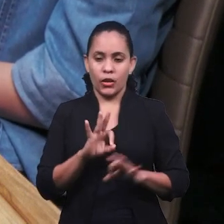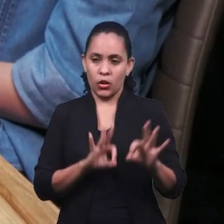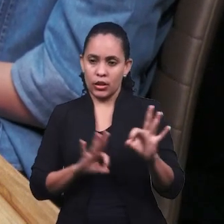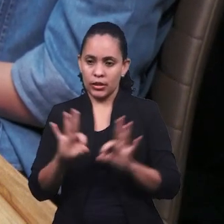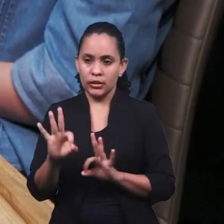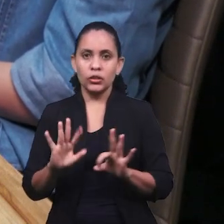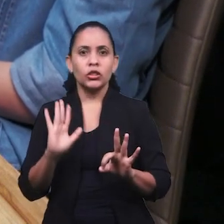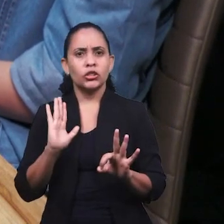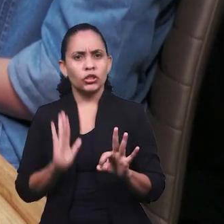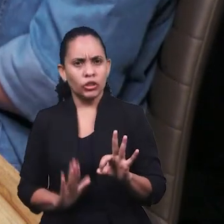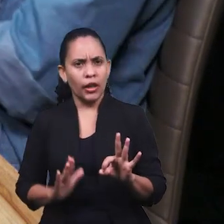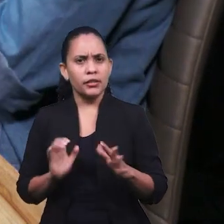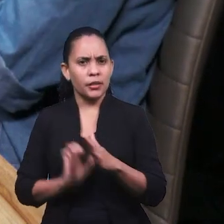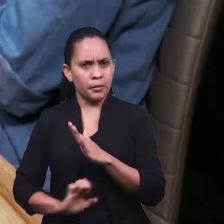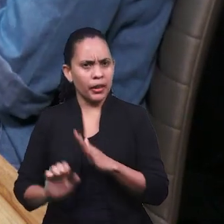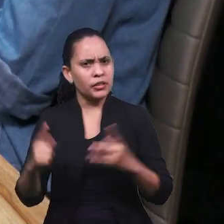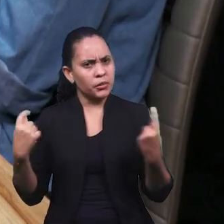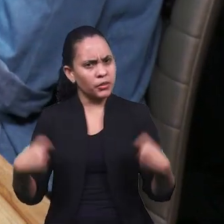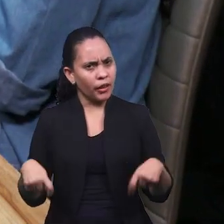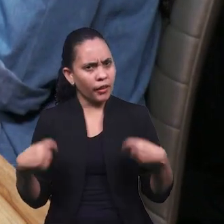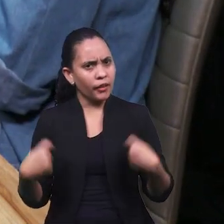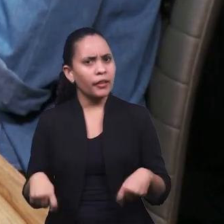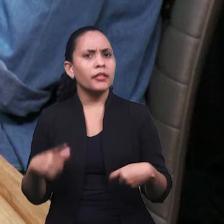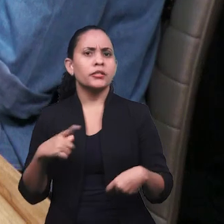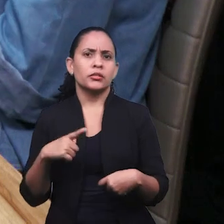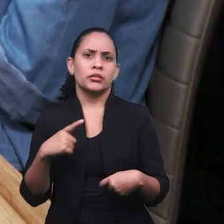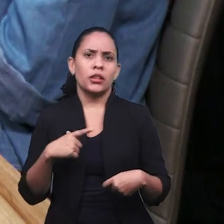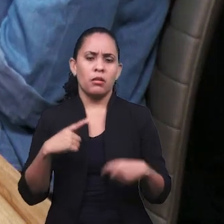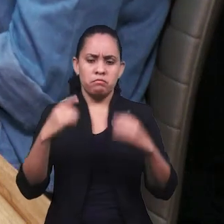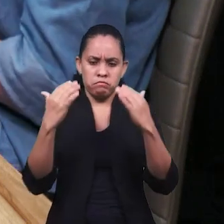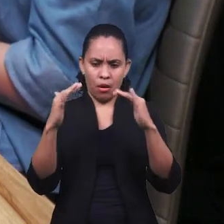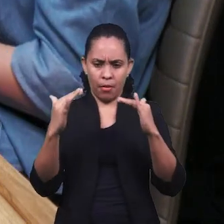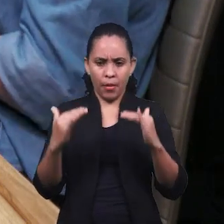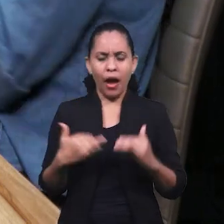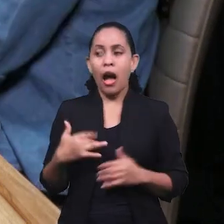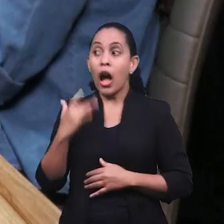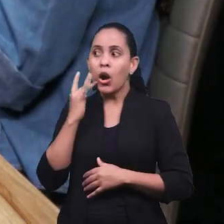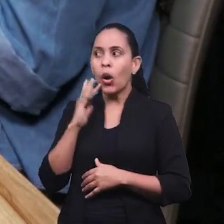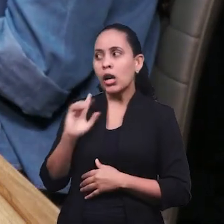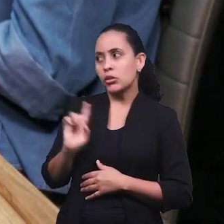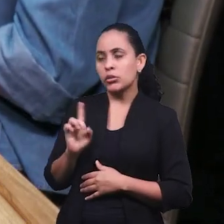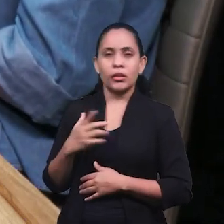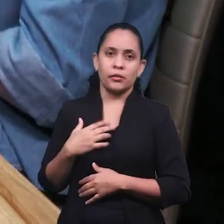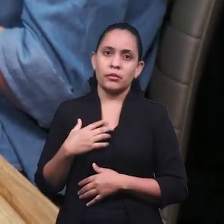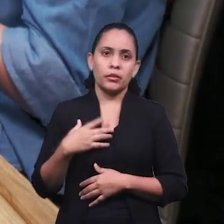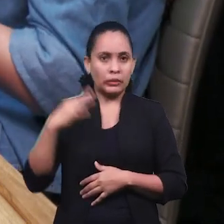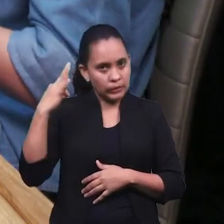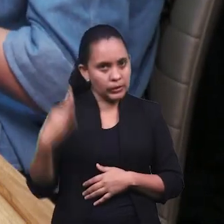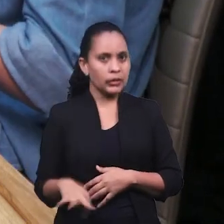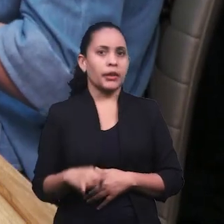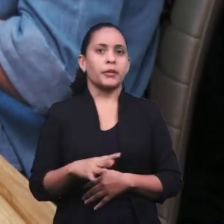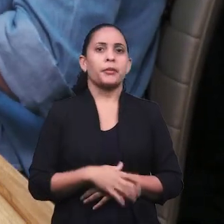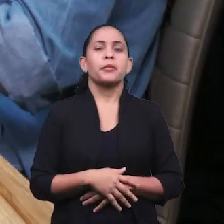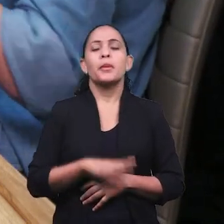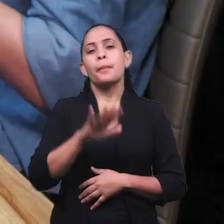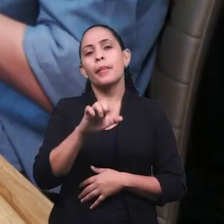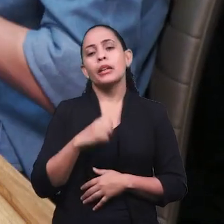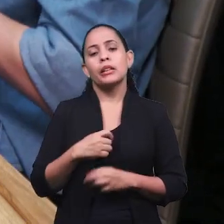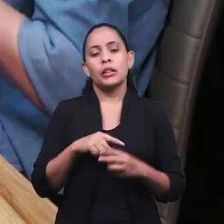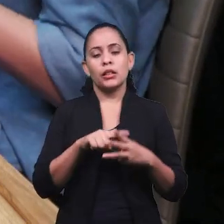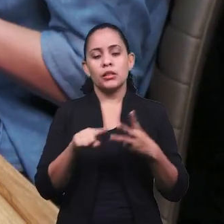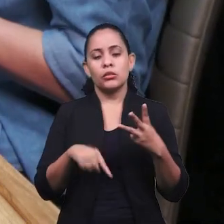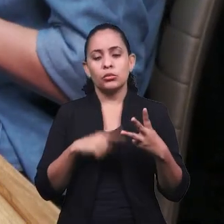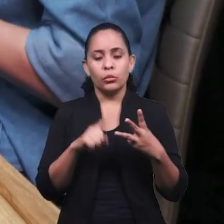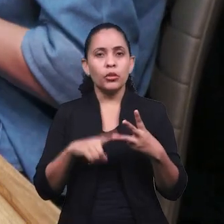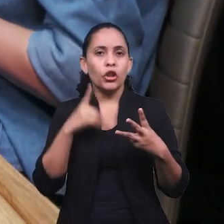Defesa Cibernética. Sim, esse curso ele é voltado a proteger, seja empresas,